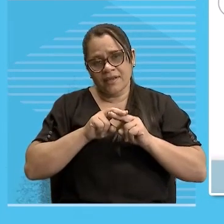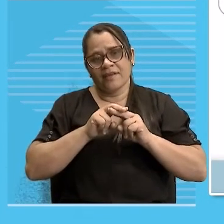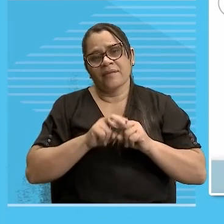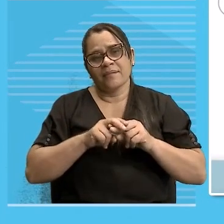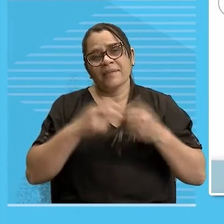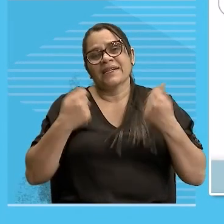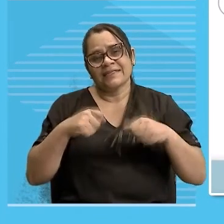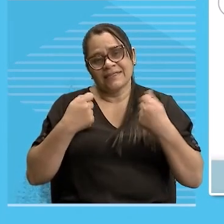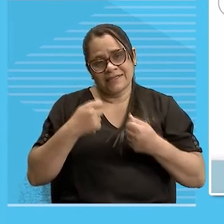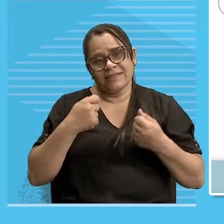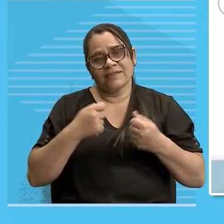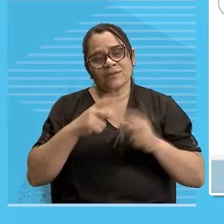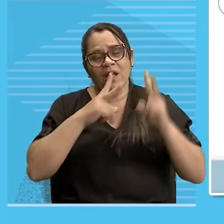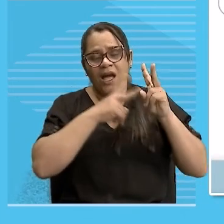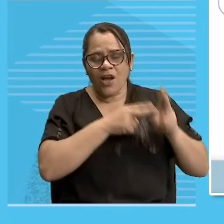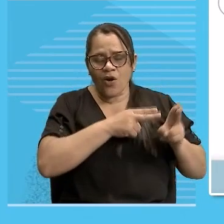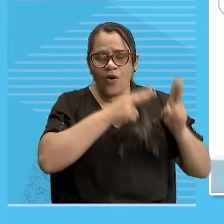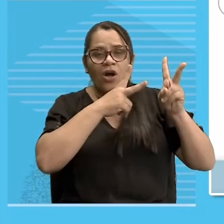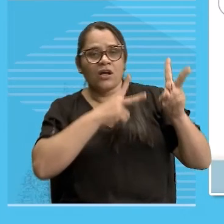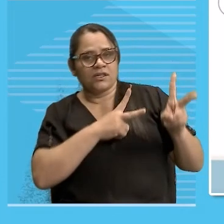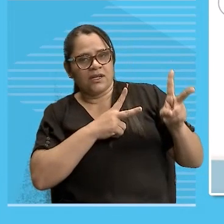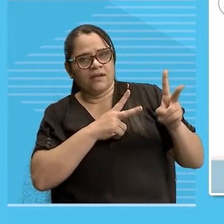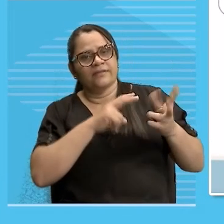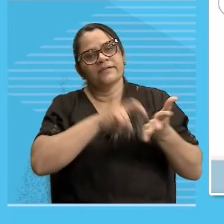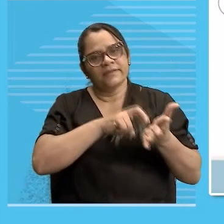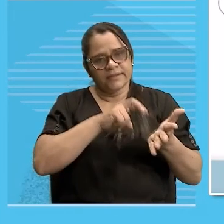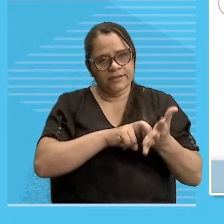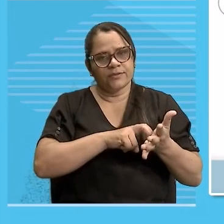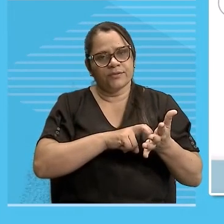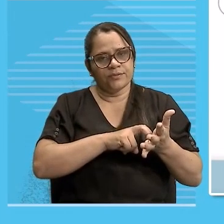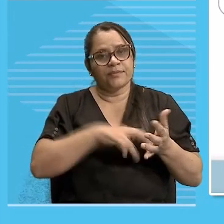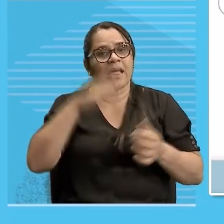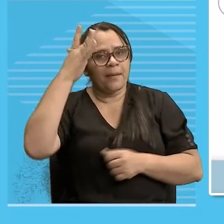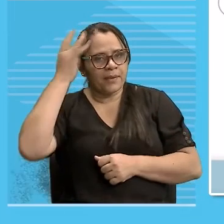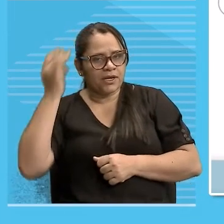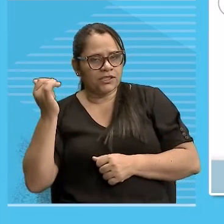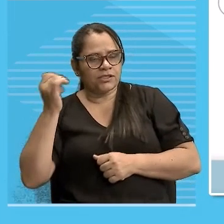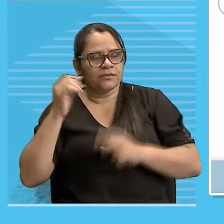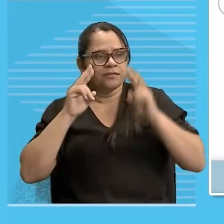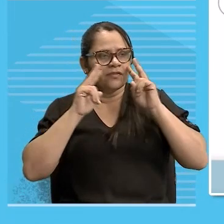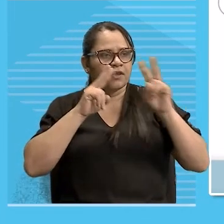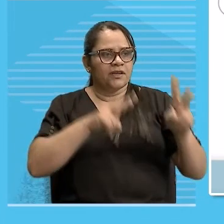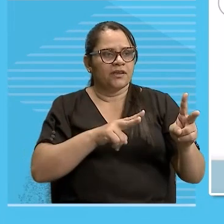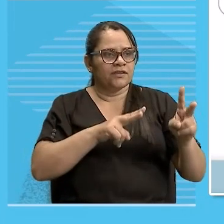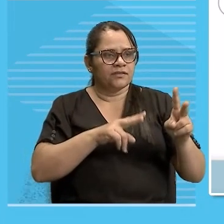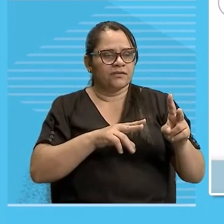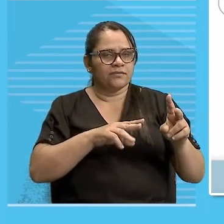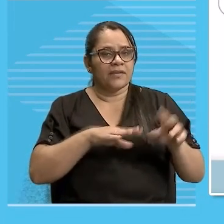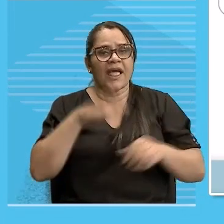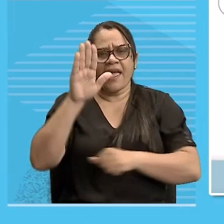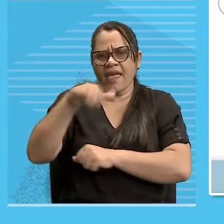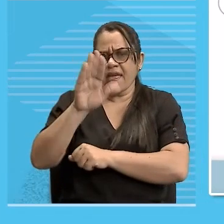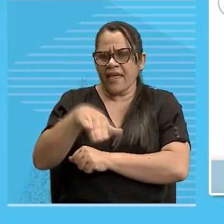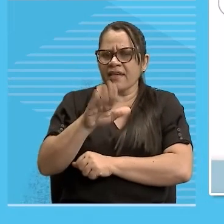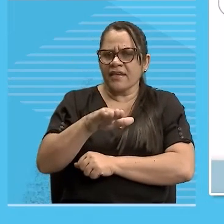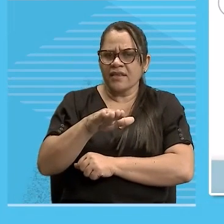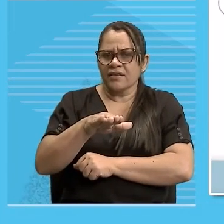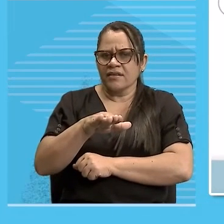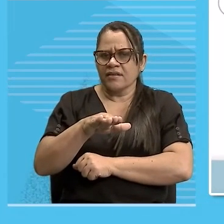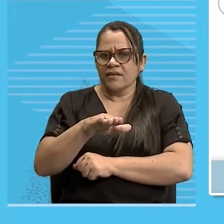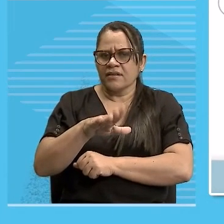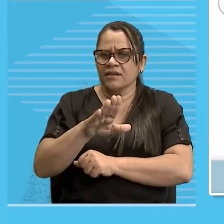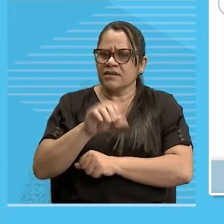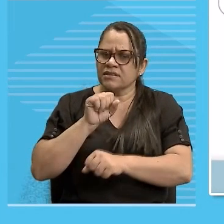É, pode ser uma decepçãozinha. Enfim. Alto lá, ó, chamada de atenção. Ei, meu amigo, alto